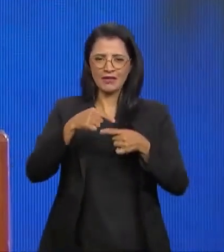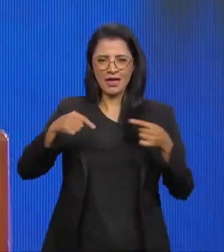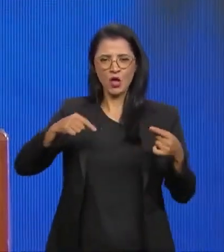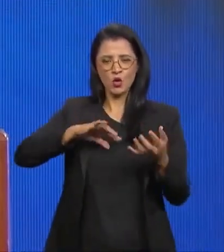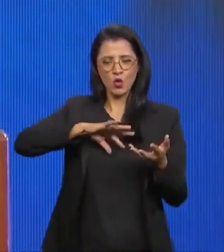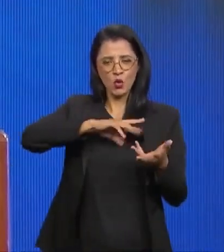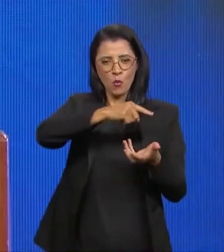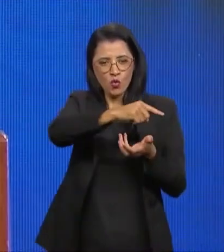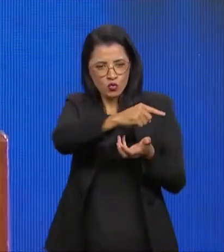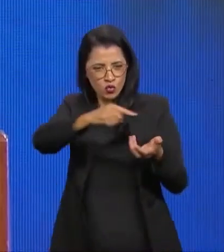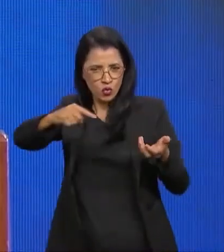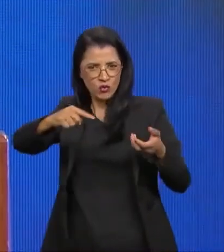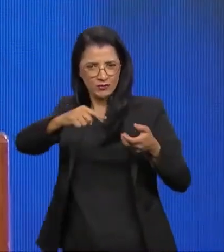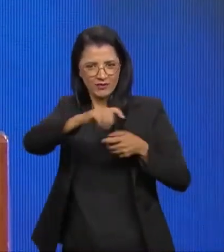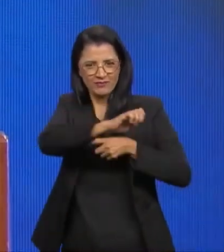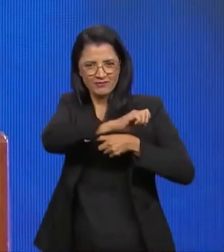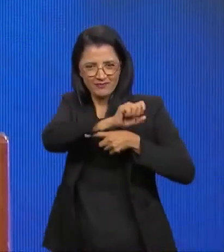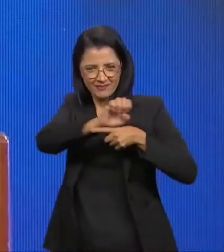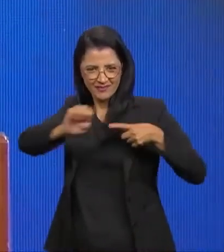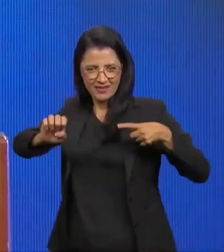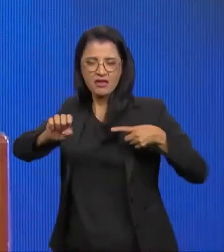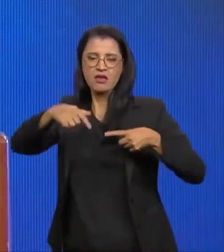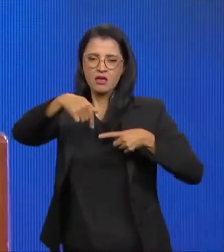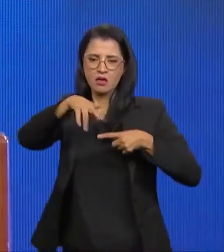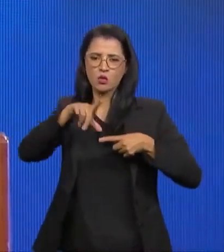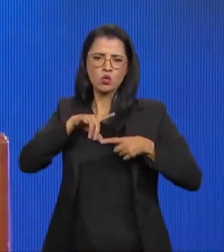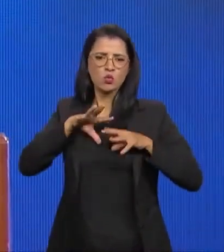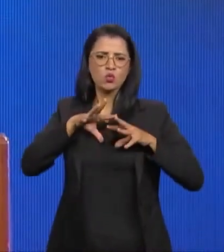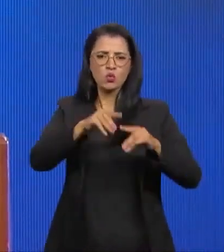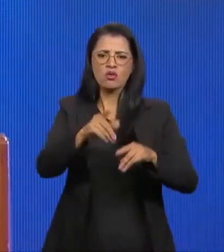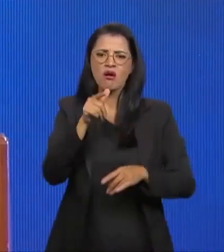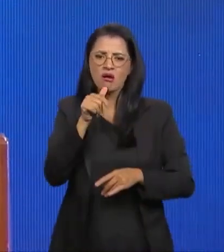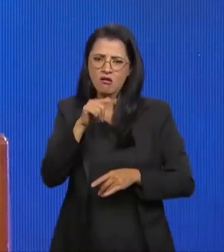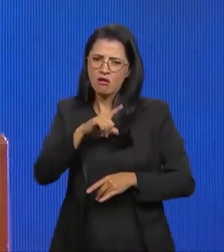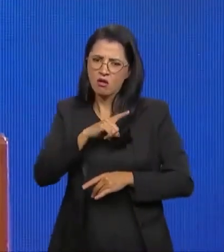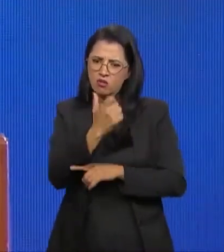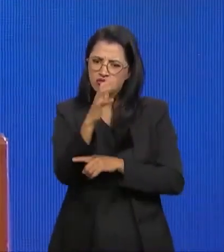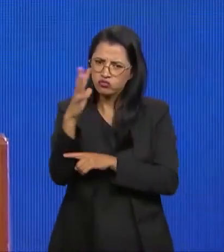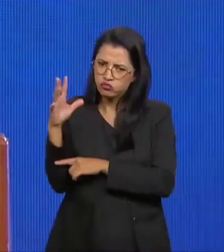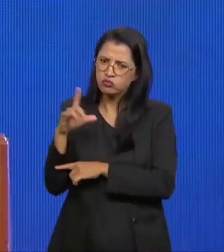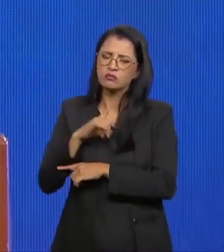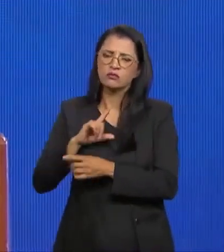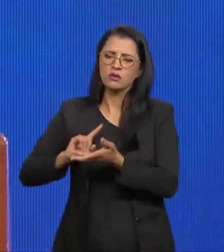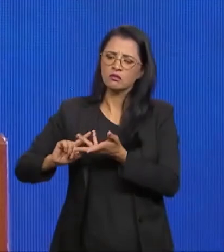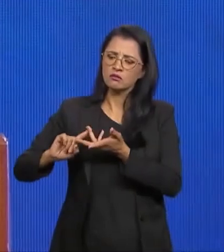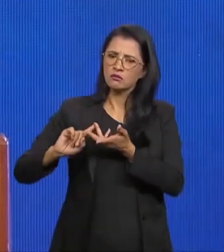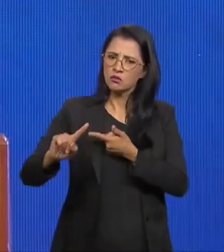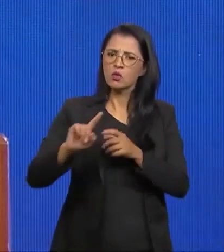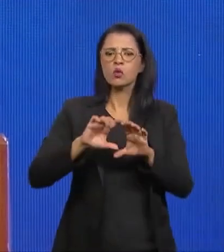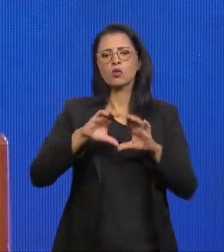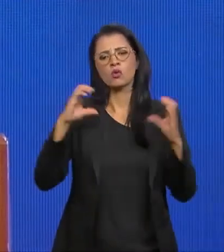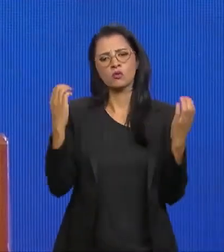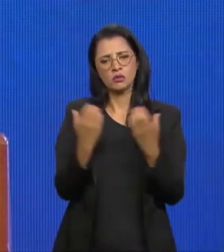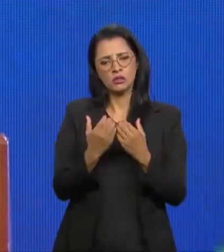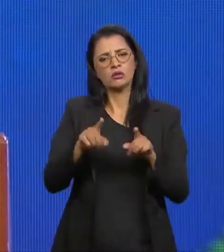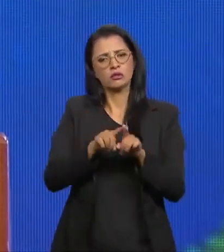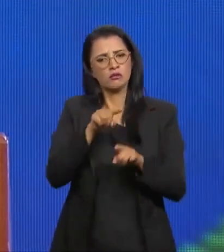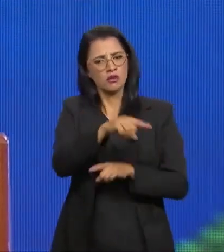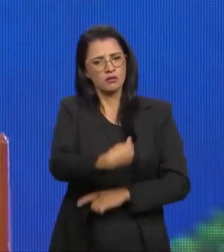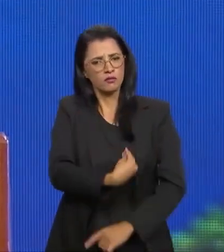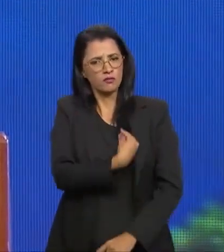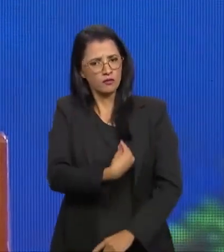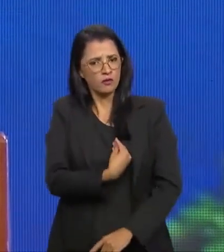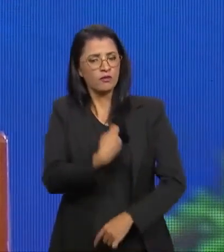toda a sua concentração de água e biodiversidade, pelas milhares de comunidades que nela